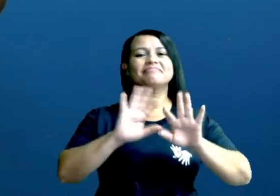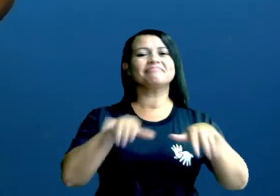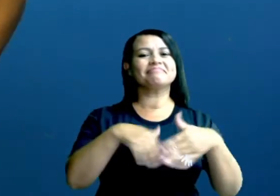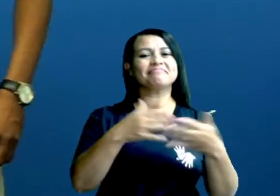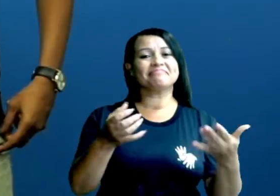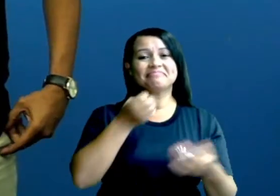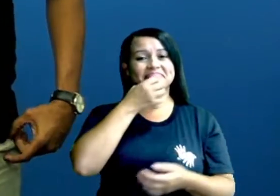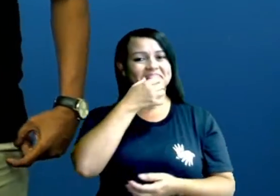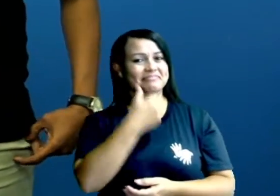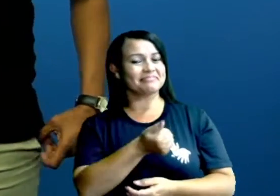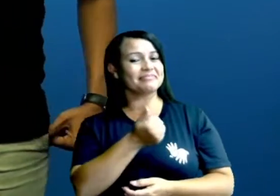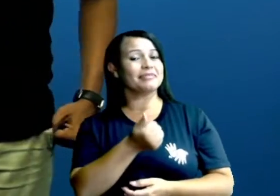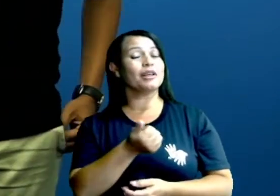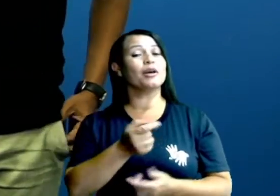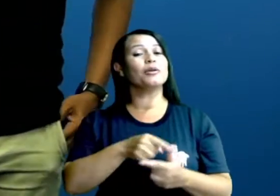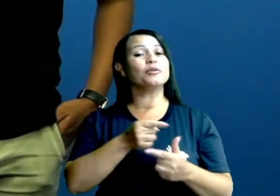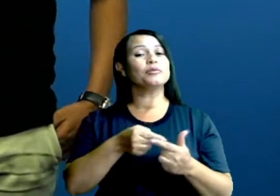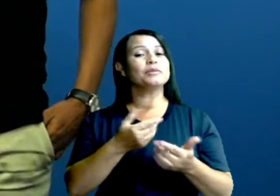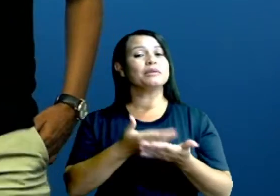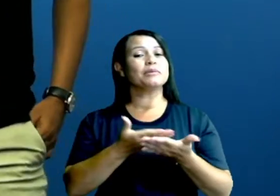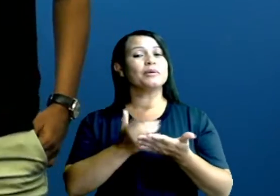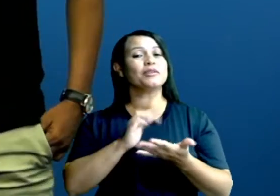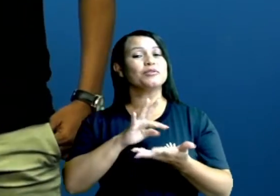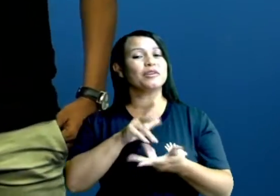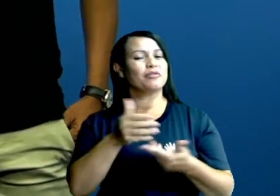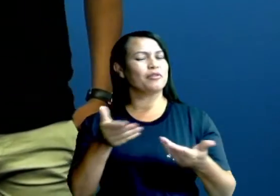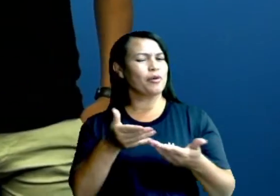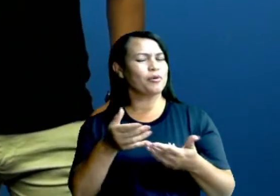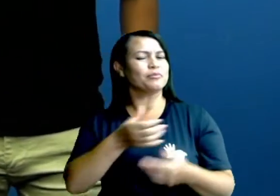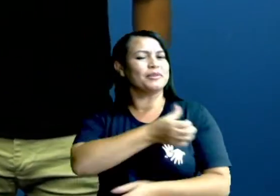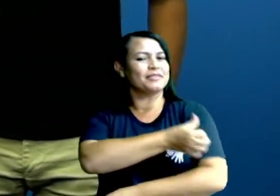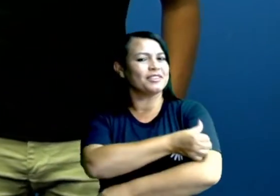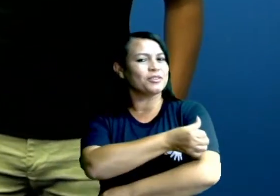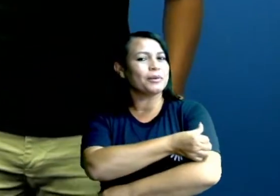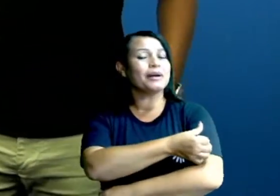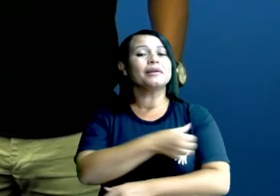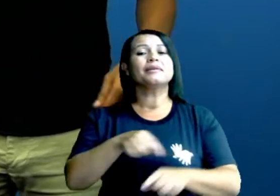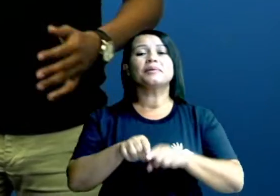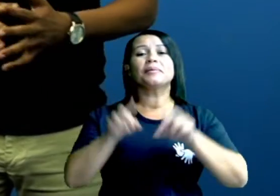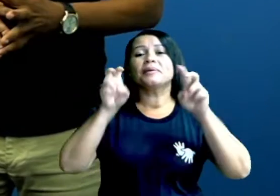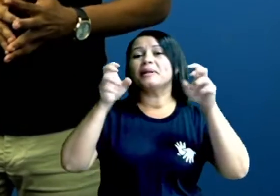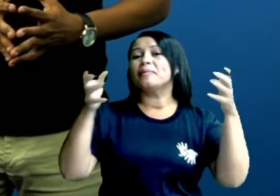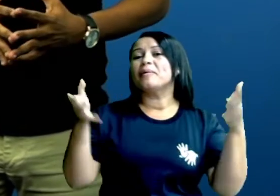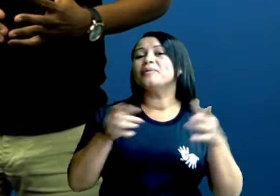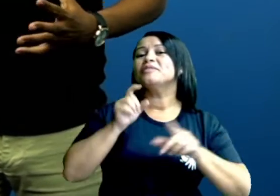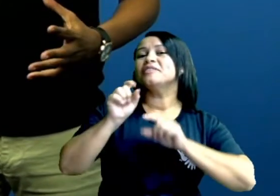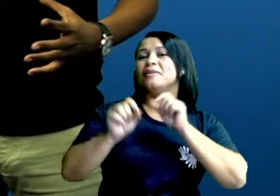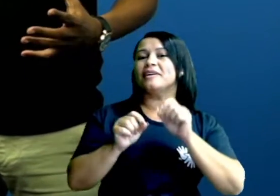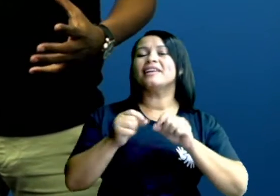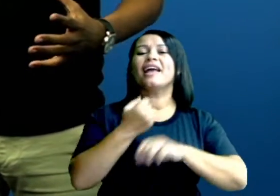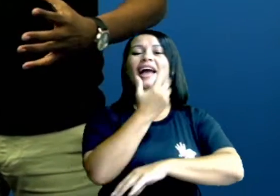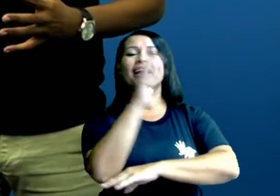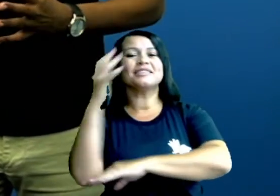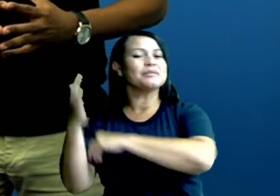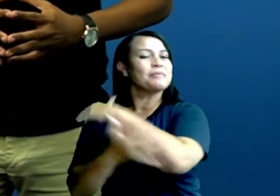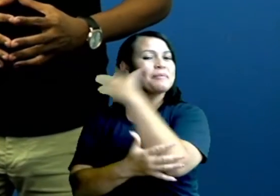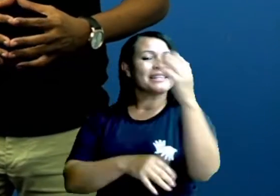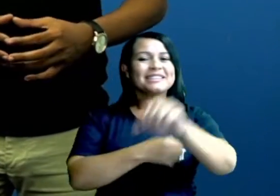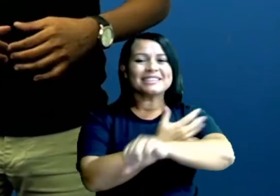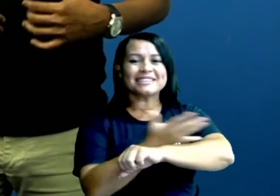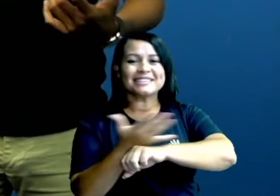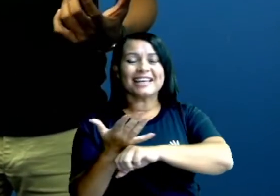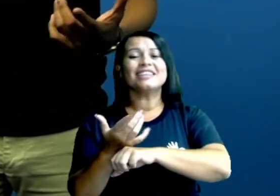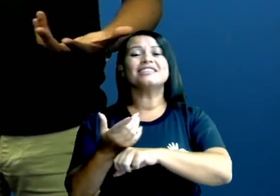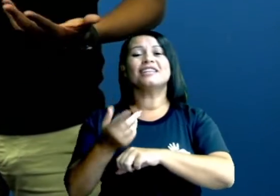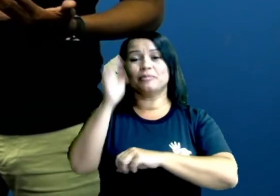Olá pessoal, tudo bem? A gente vai começar mais uma aula de geografia hoje para o sexto ano e o tema da aula de hoje é as paisagens vegetais do Brasil, tá